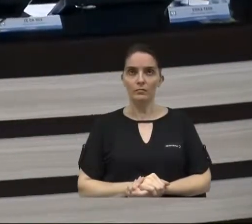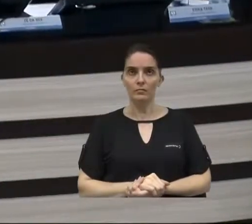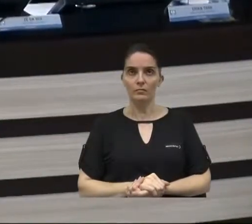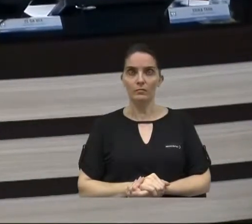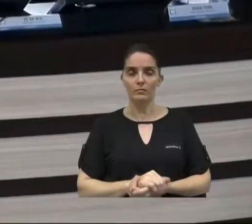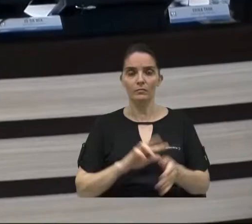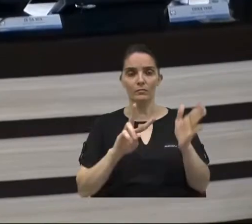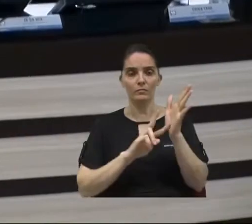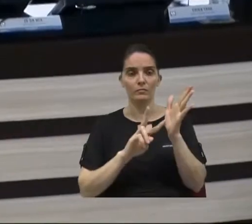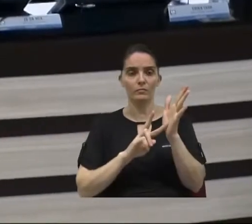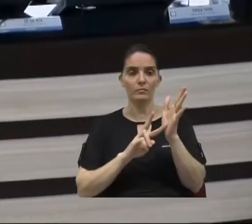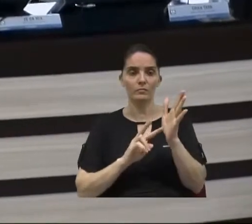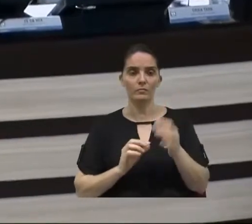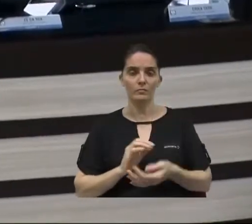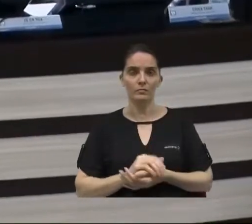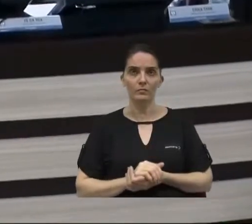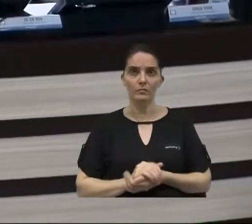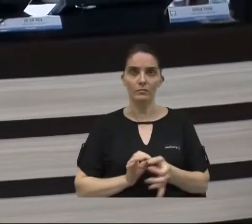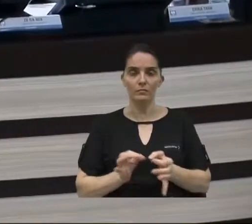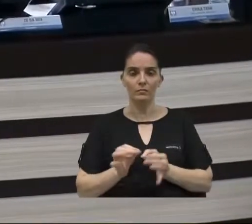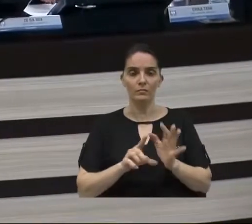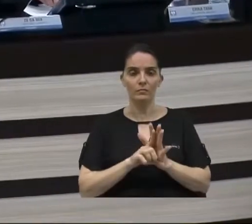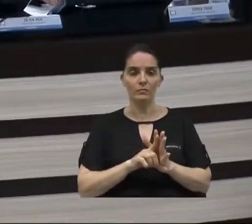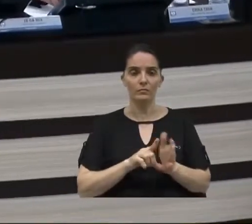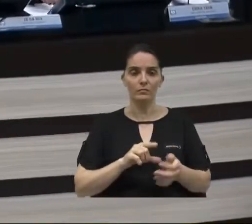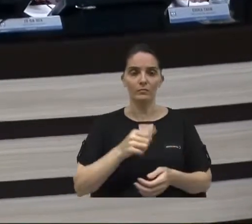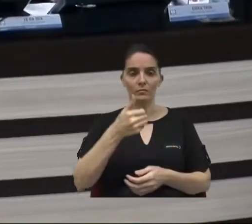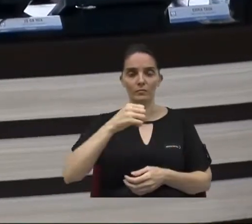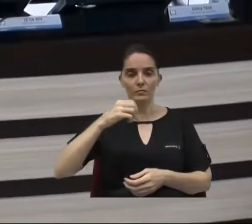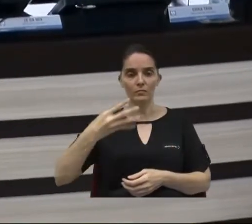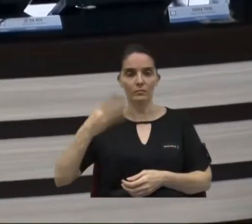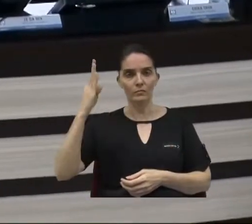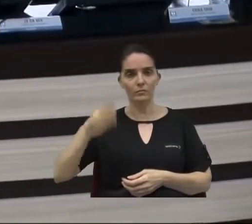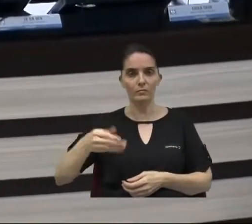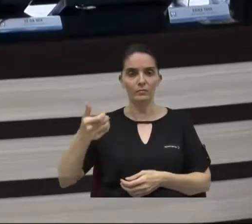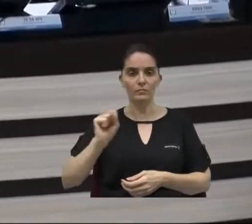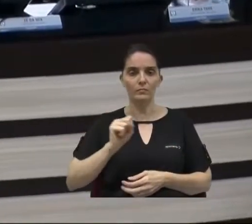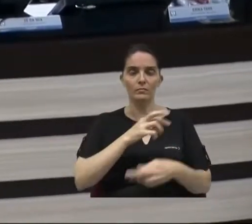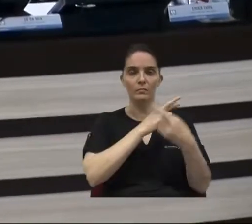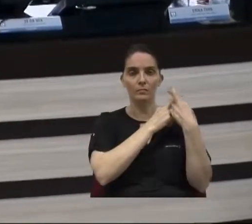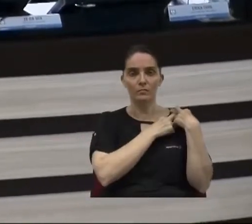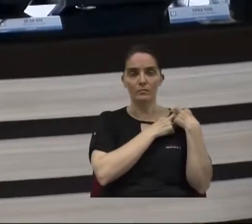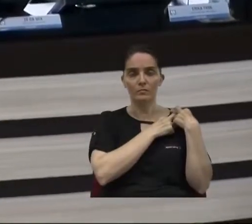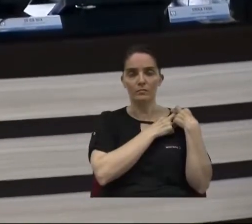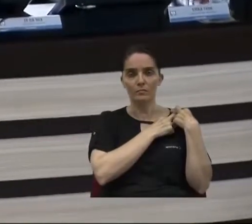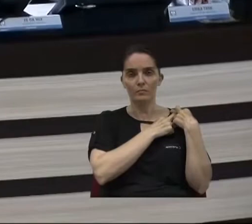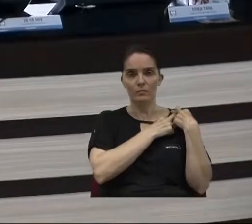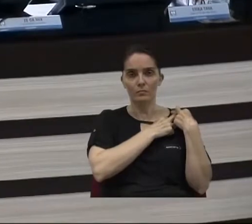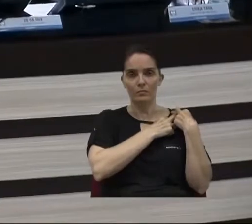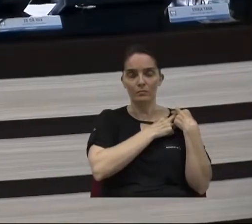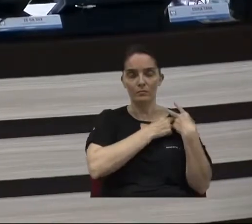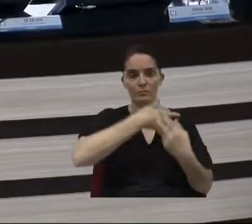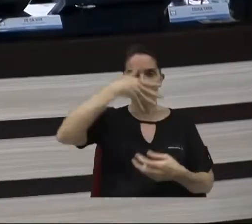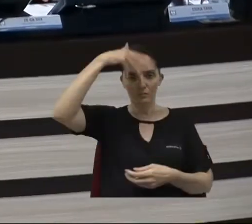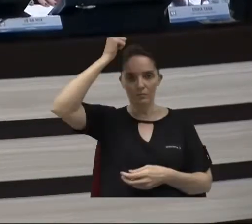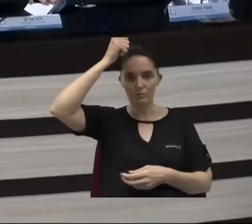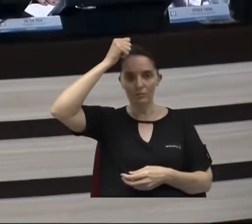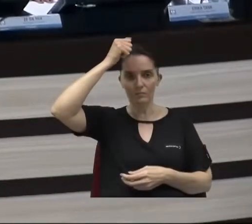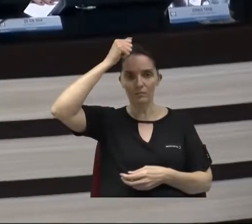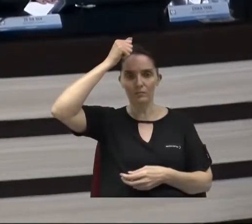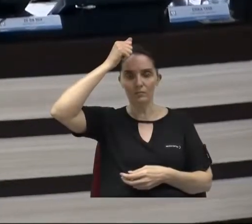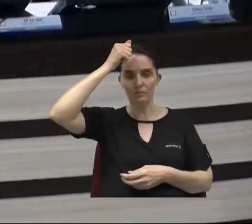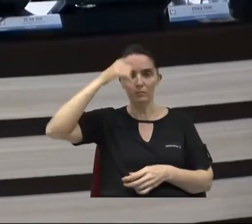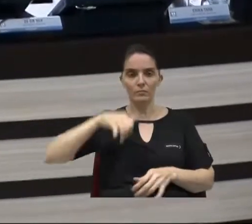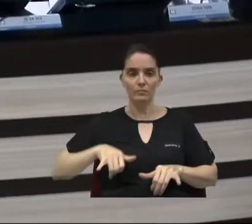Item 2 da pauta. Projeto de Lei 194/2018, de autoria do novo vereador Antônio Franco de